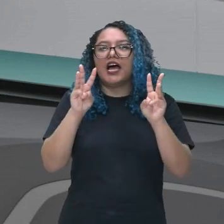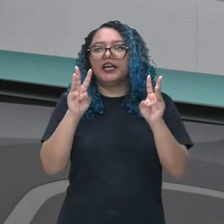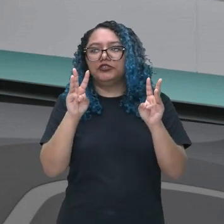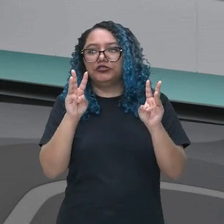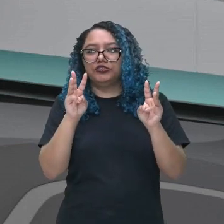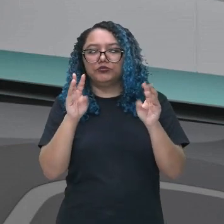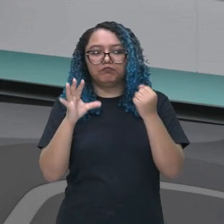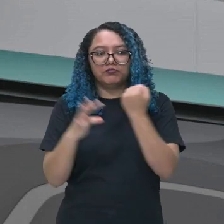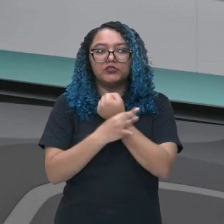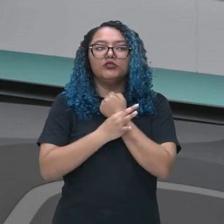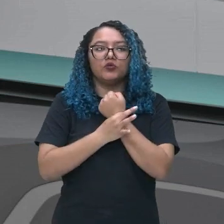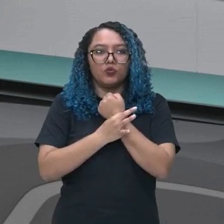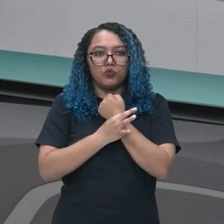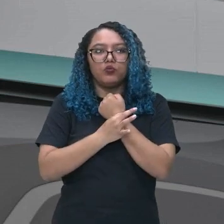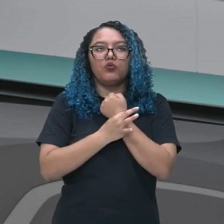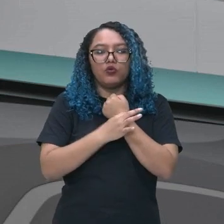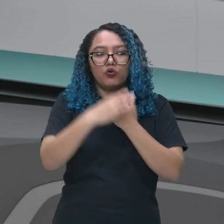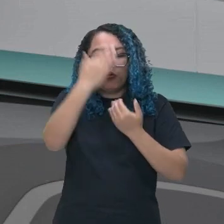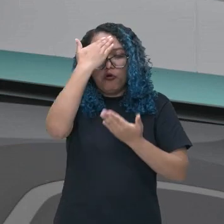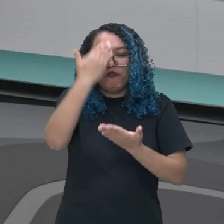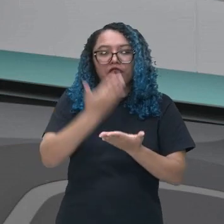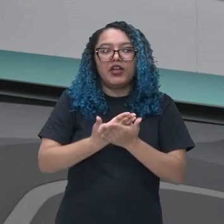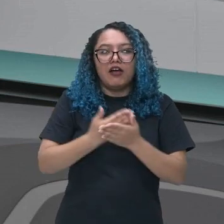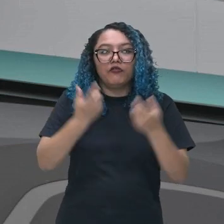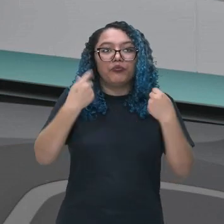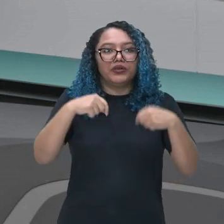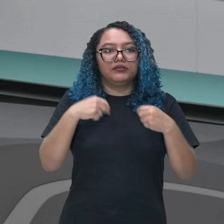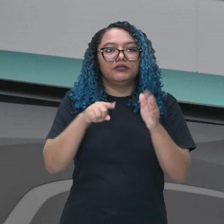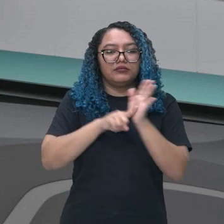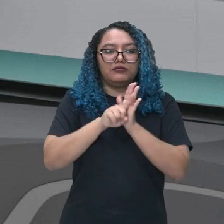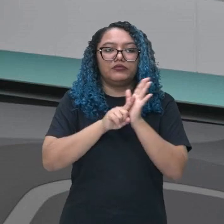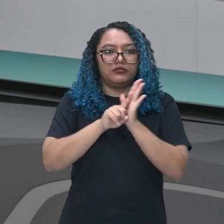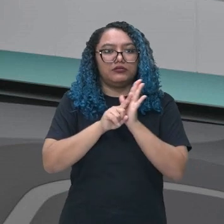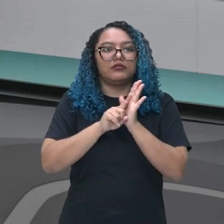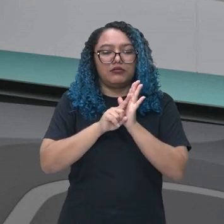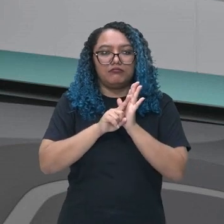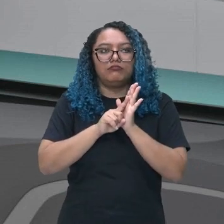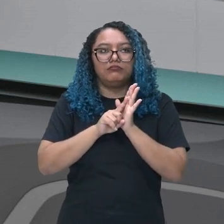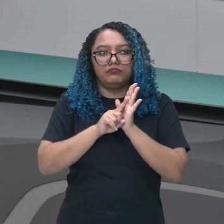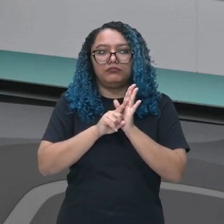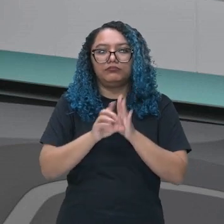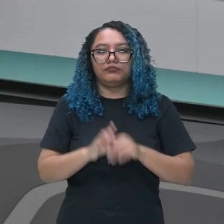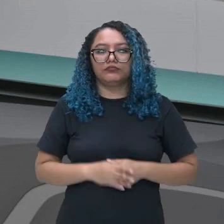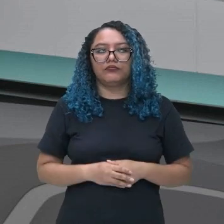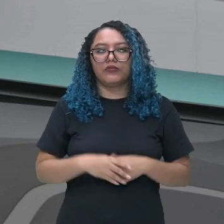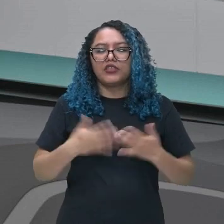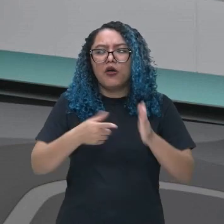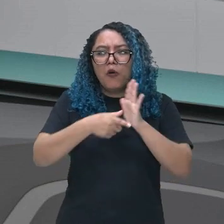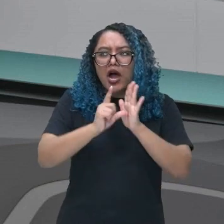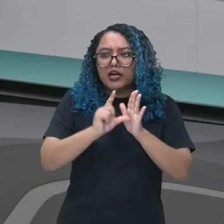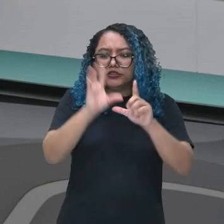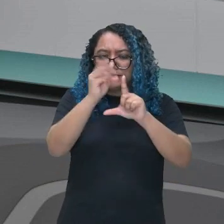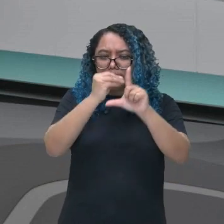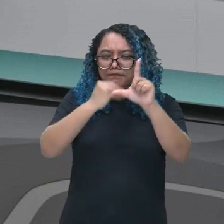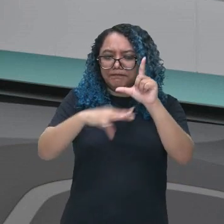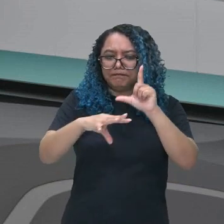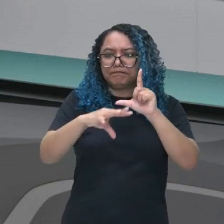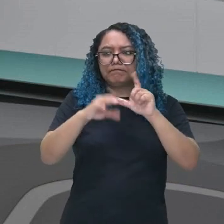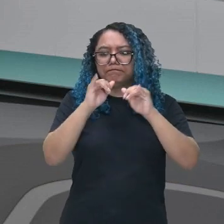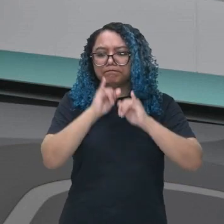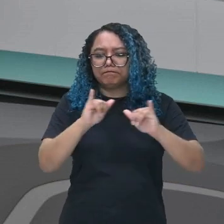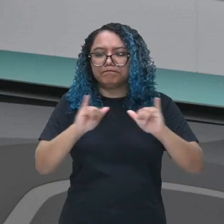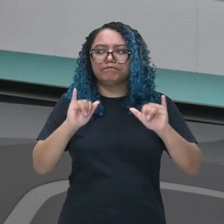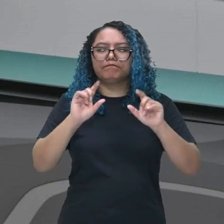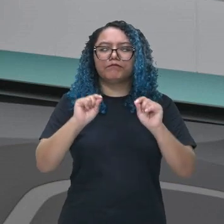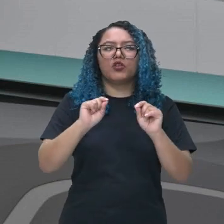muito seguros, muitos lugares seguros, tá bom? E aí, antes de você espalhar, de você falar